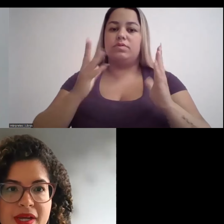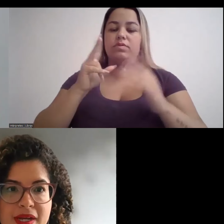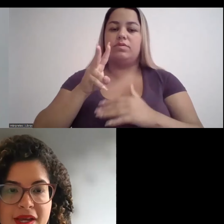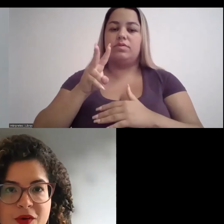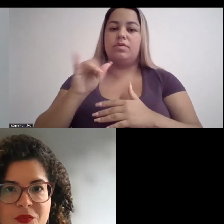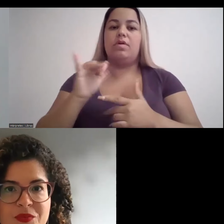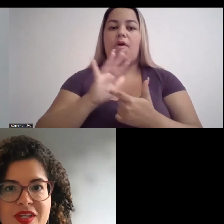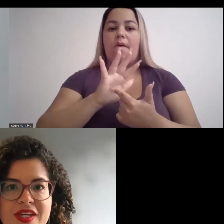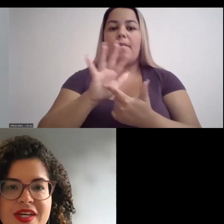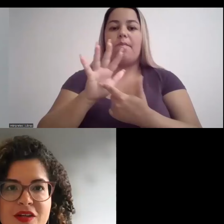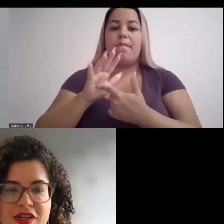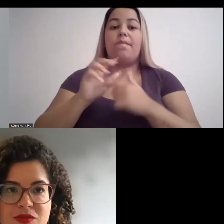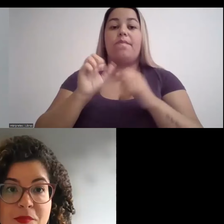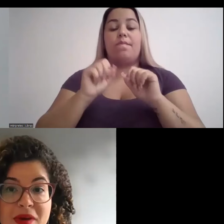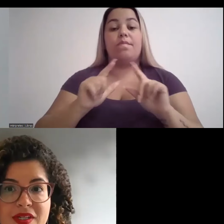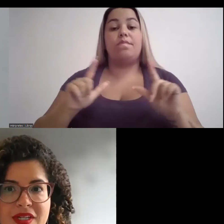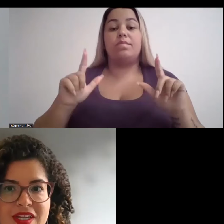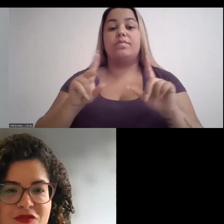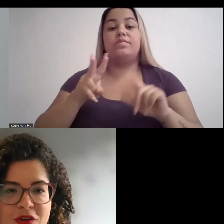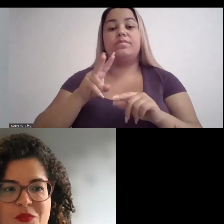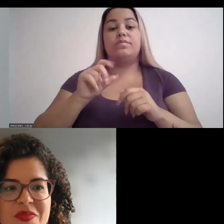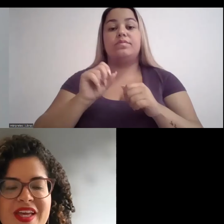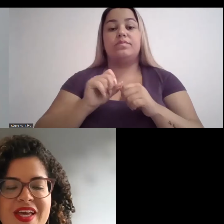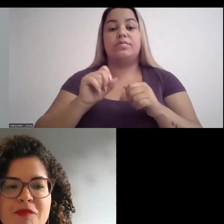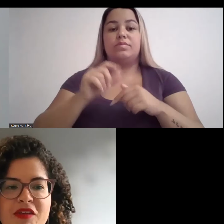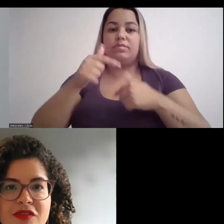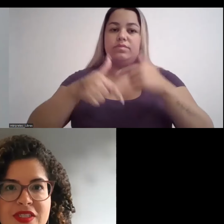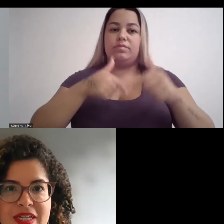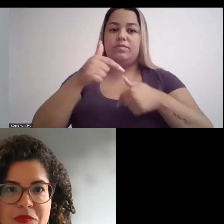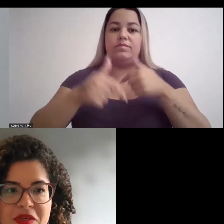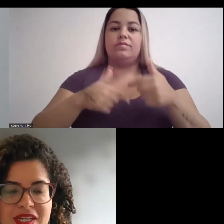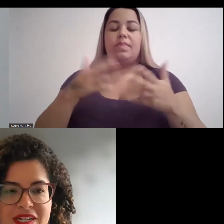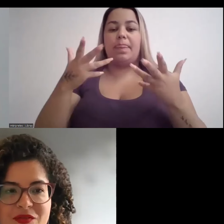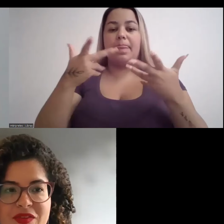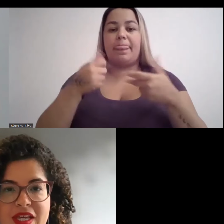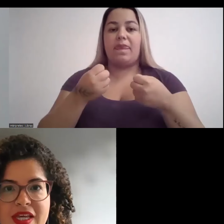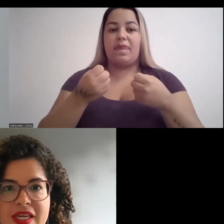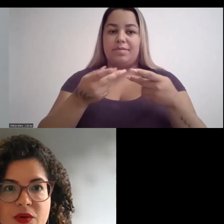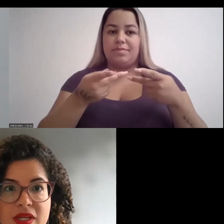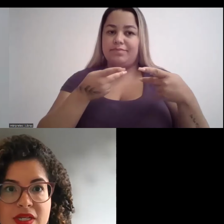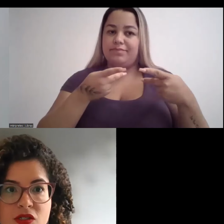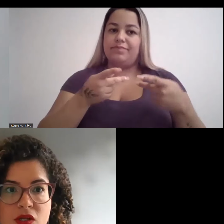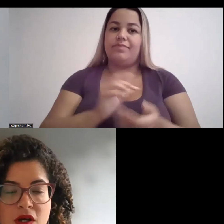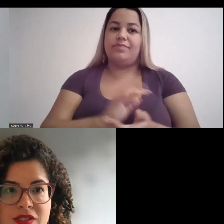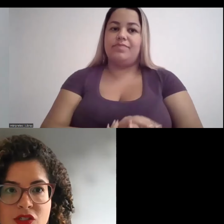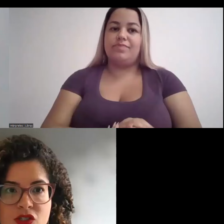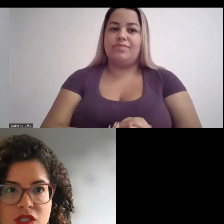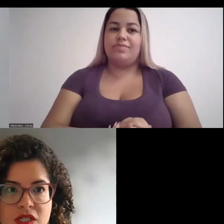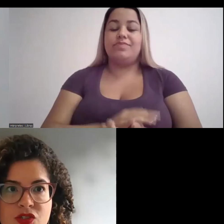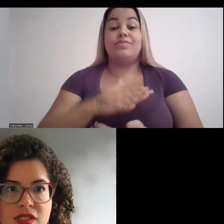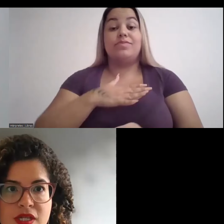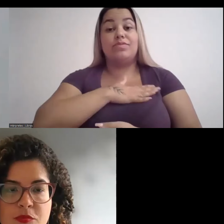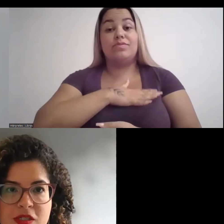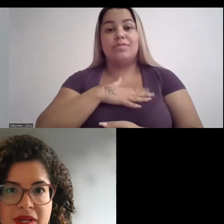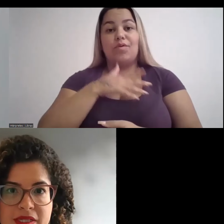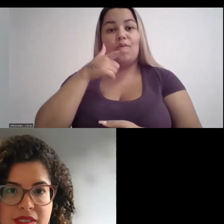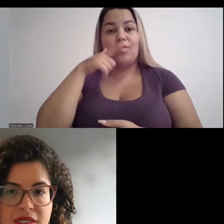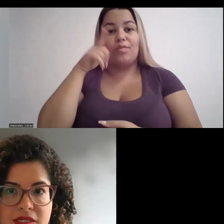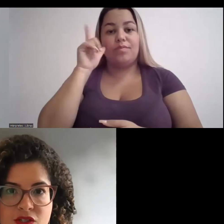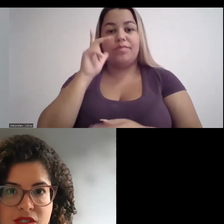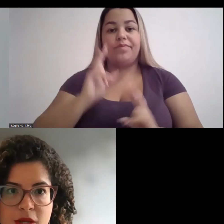aí um painel. Ela faz um trabalho incrível. Bem-vinda, Camila. E eu queria só, antes de seguir